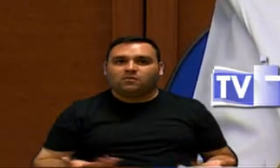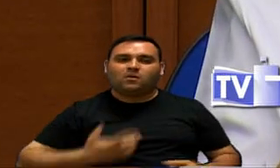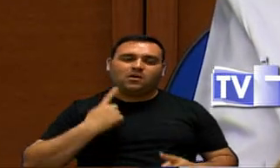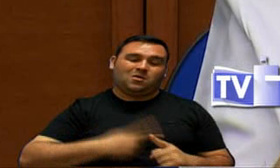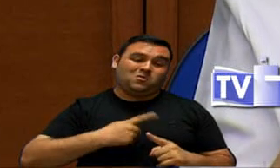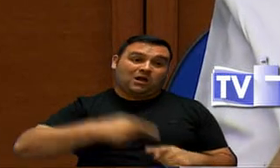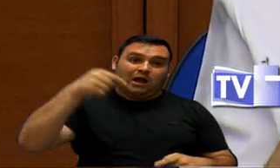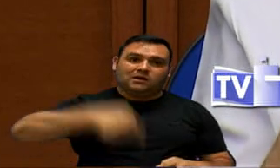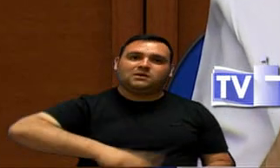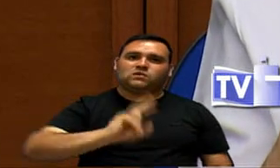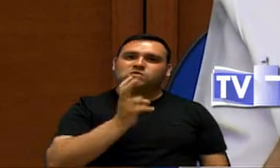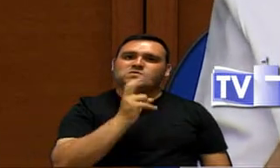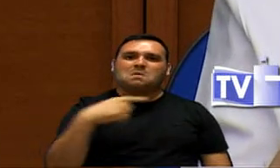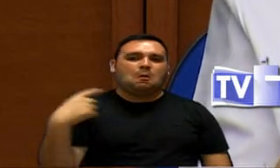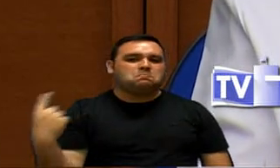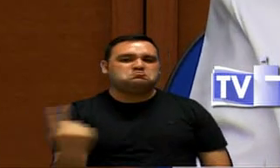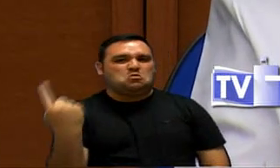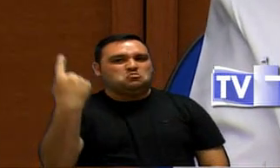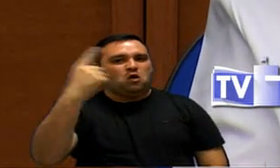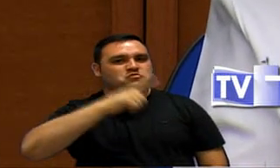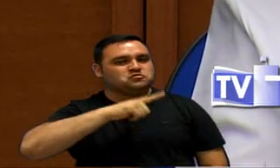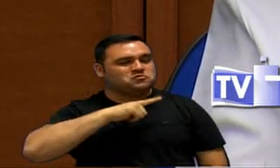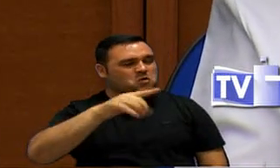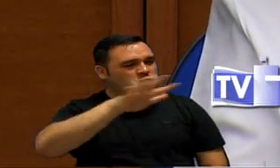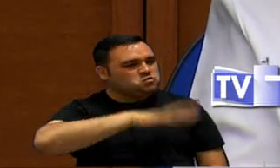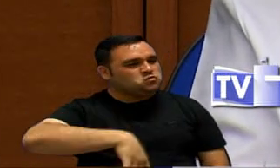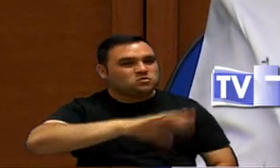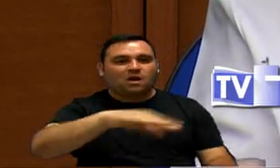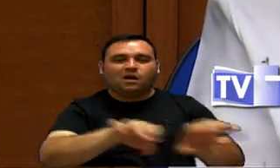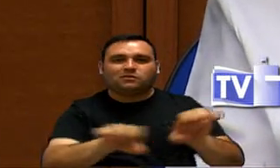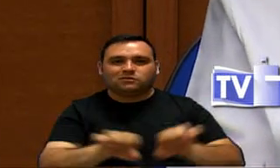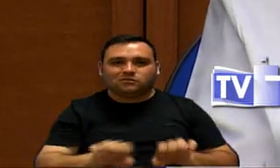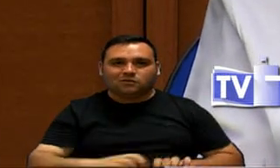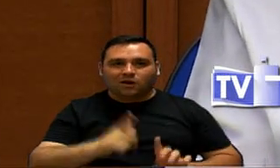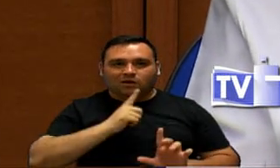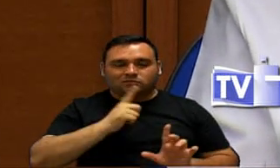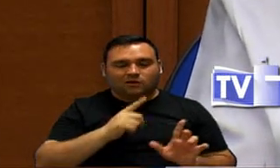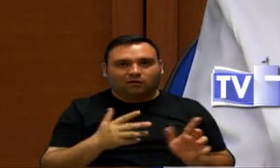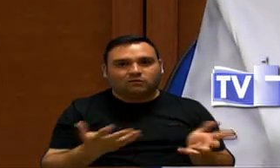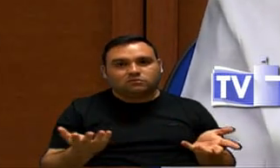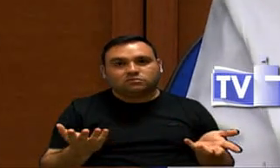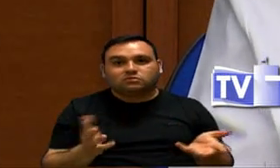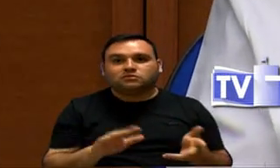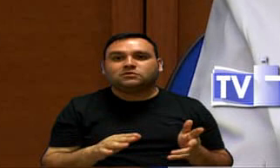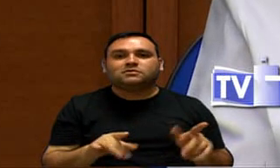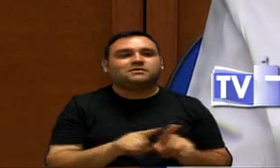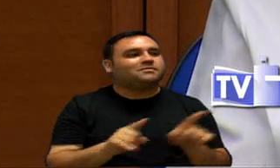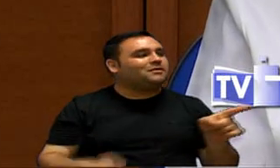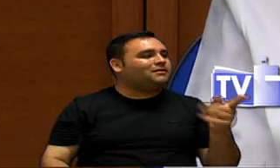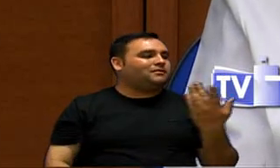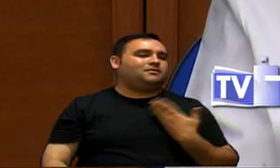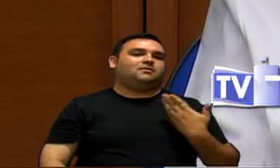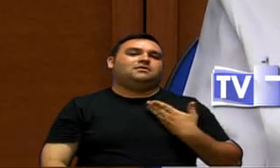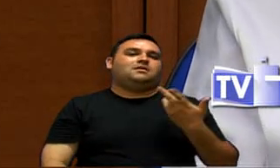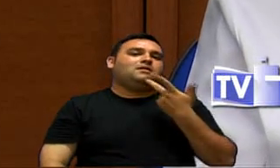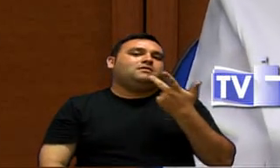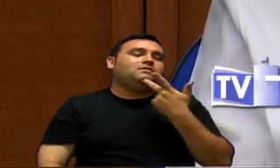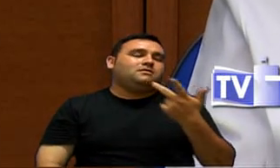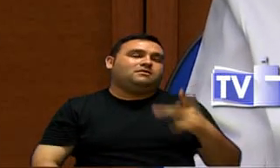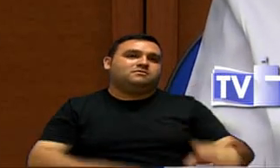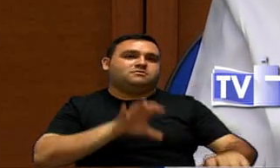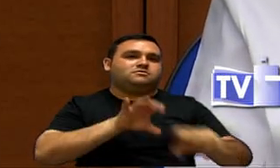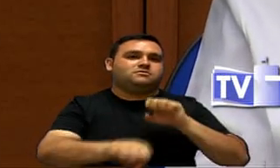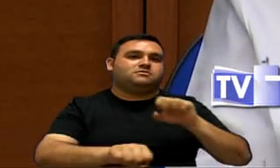cidade é pioneira na existência dessas estruturas. Como disse a companheira aqui, na